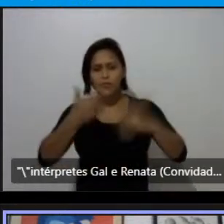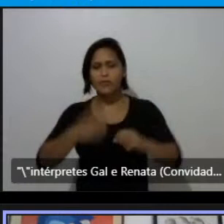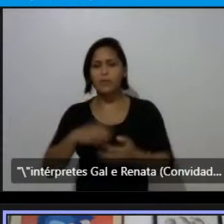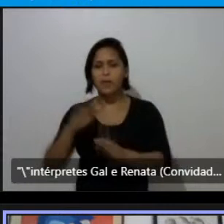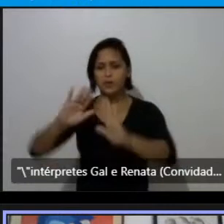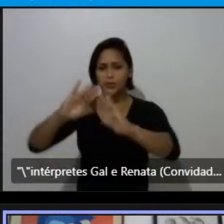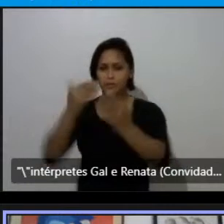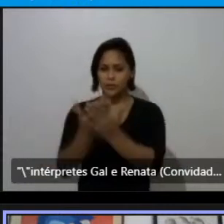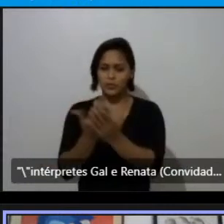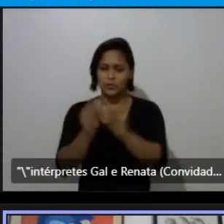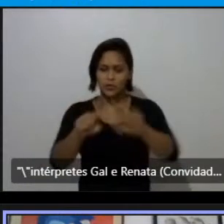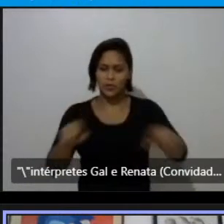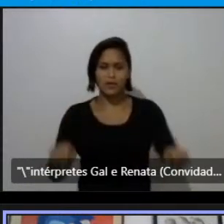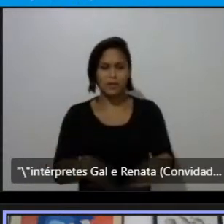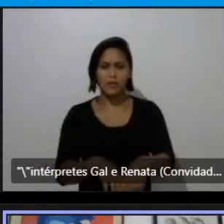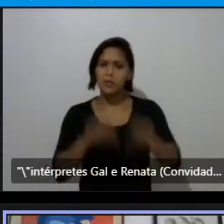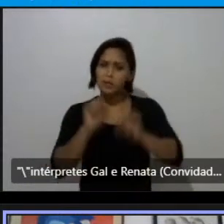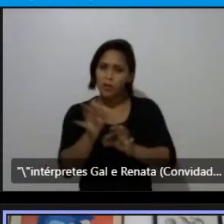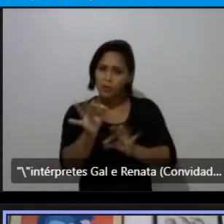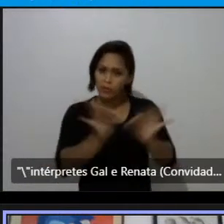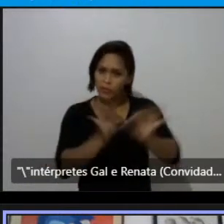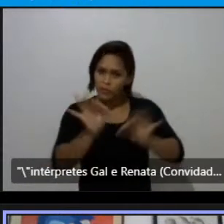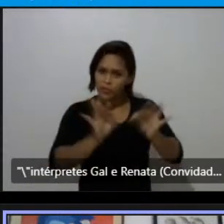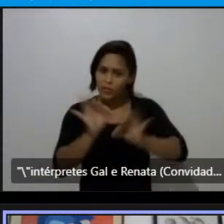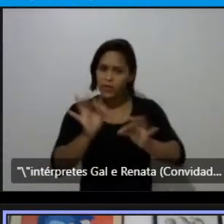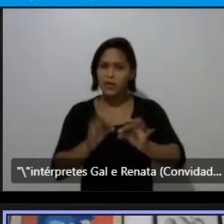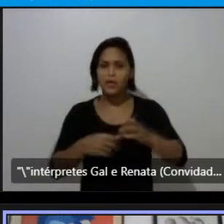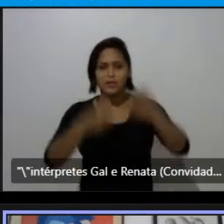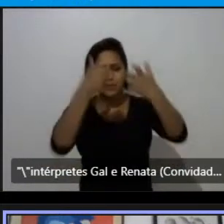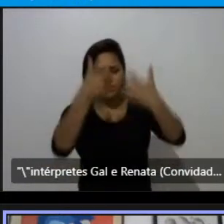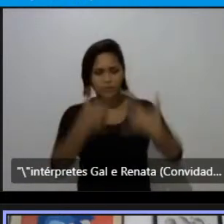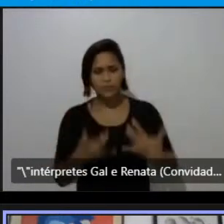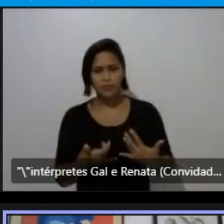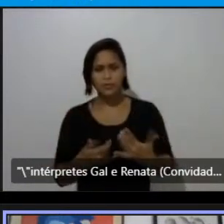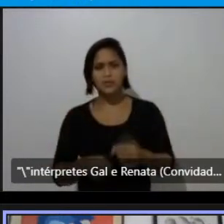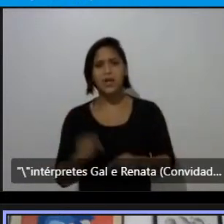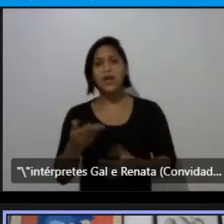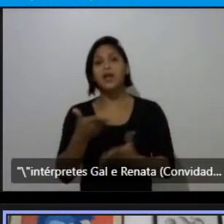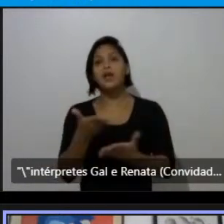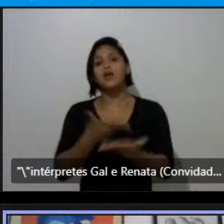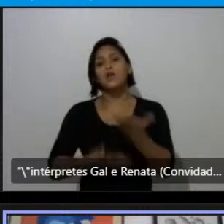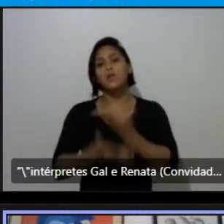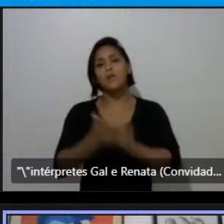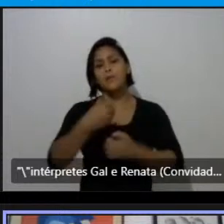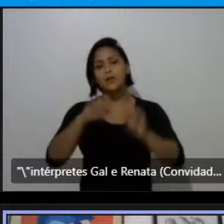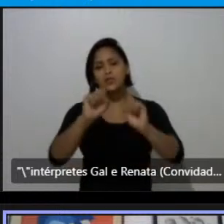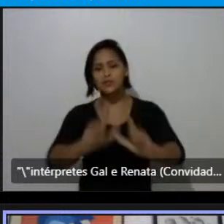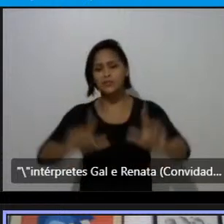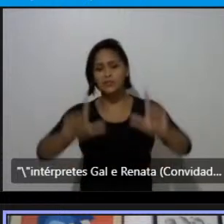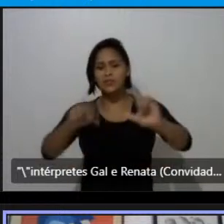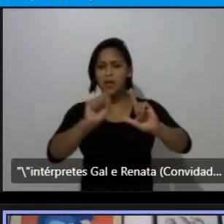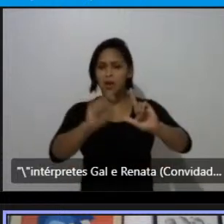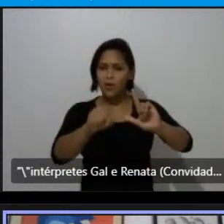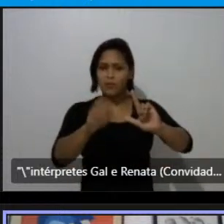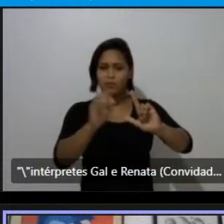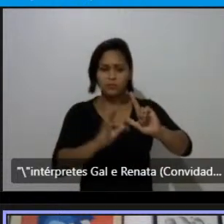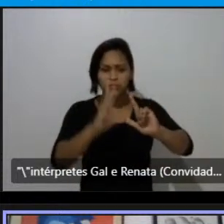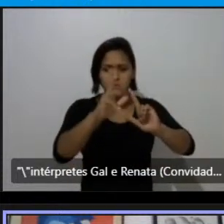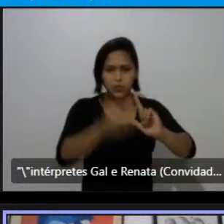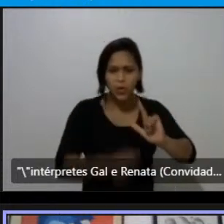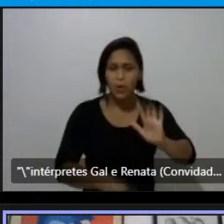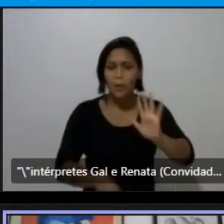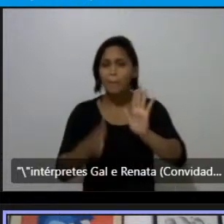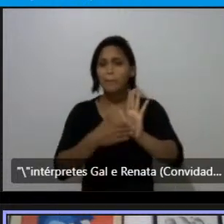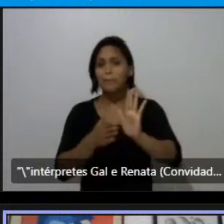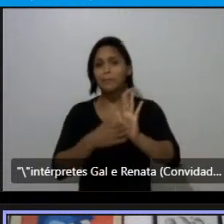que a gente possa ir organizando um pouco, né, a fala. A ideia também é compartilhar com vocês, principalmente